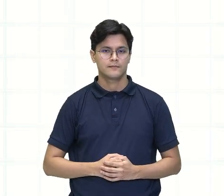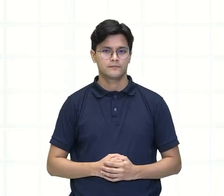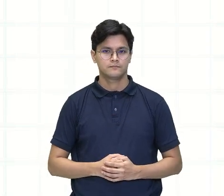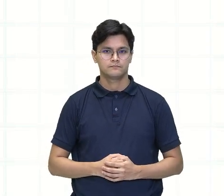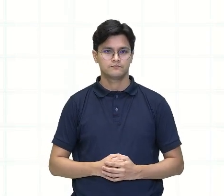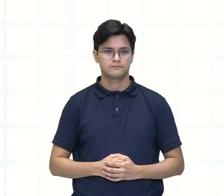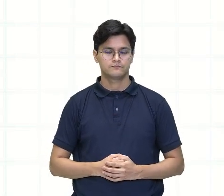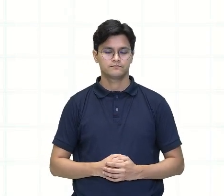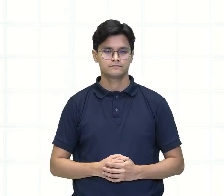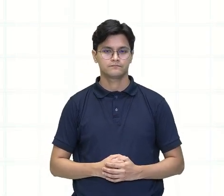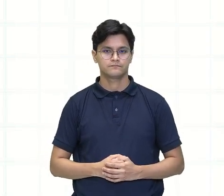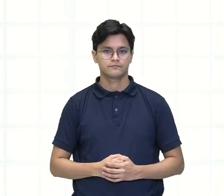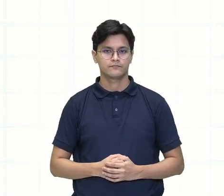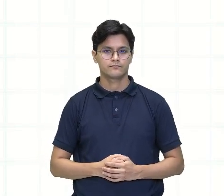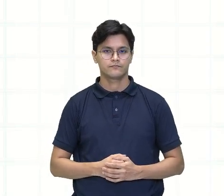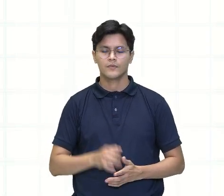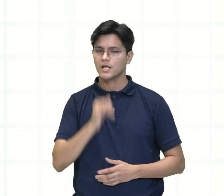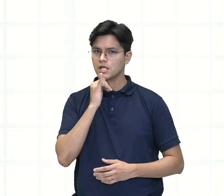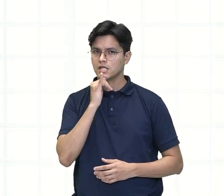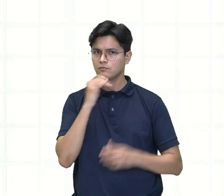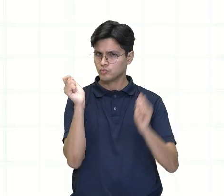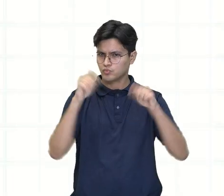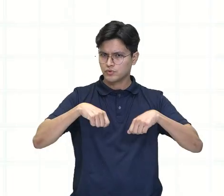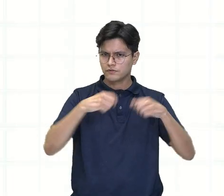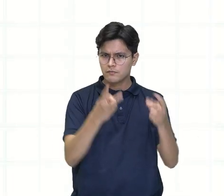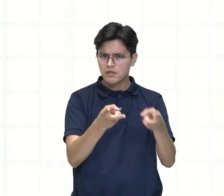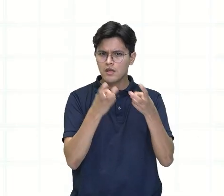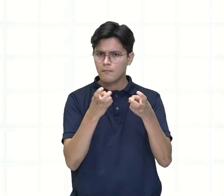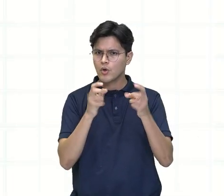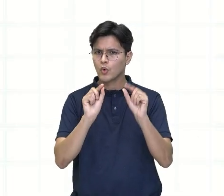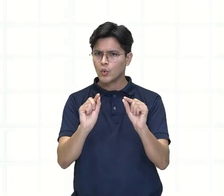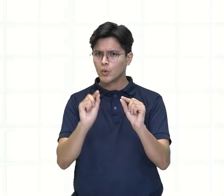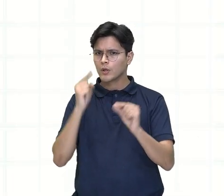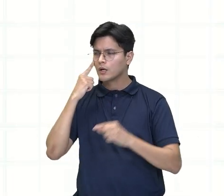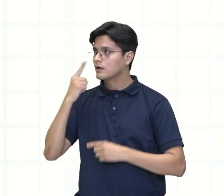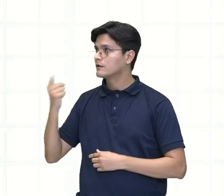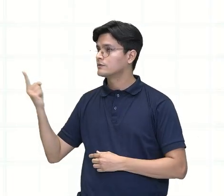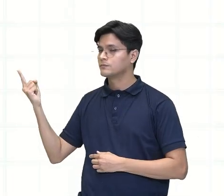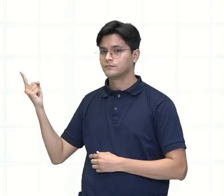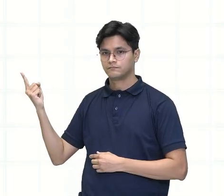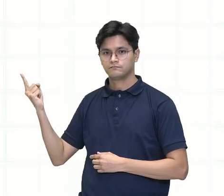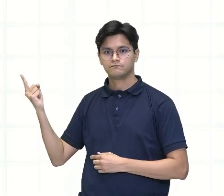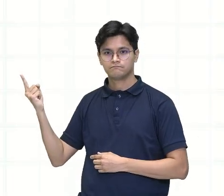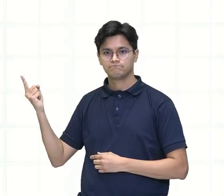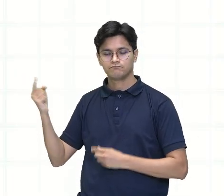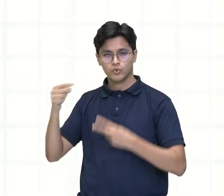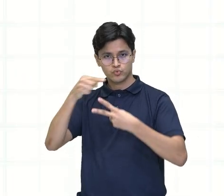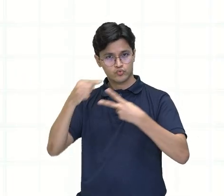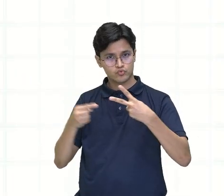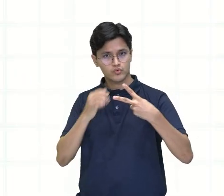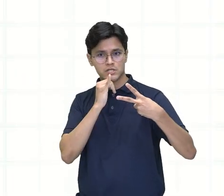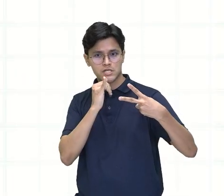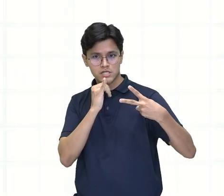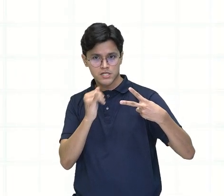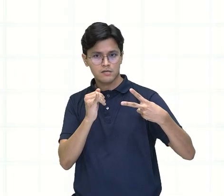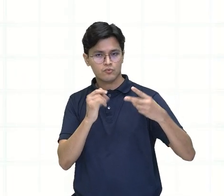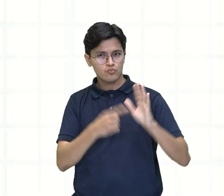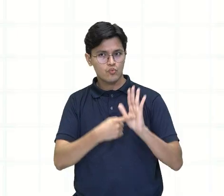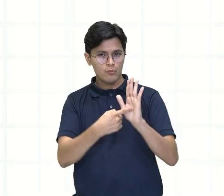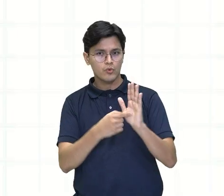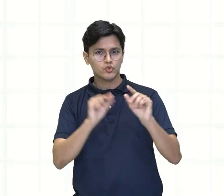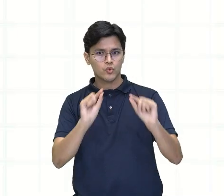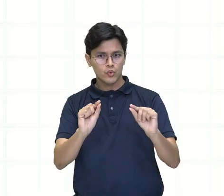só, nós podemos perceber aí, então, né, que nesses dois exemplos, eles estabelecem as noções